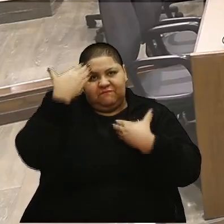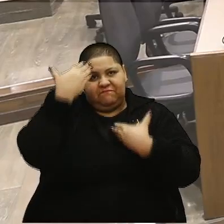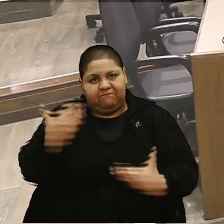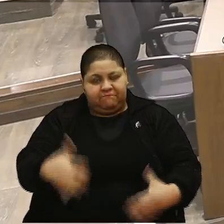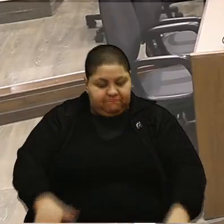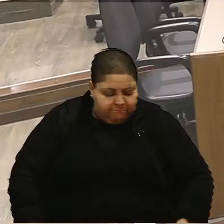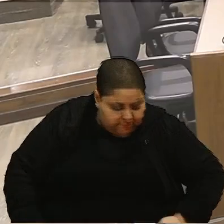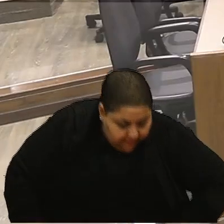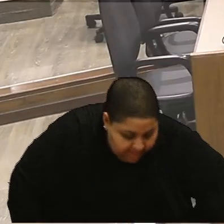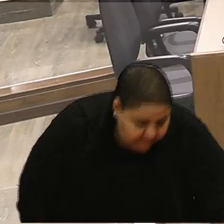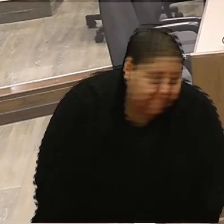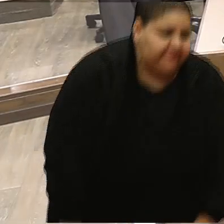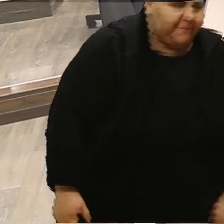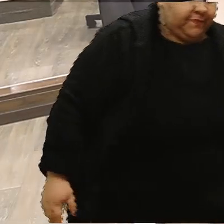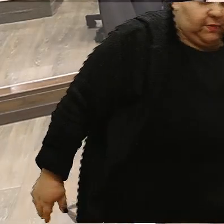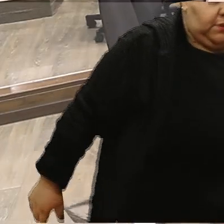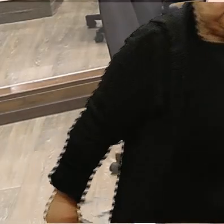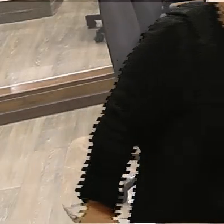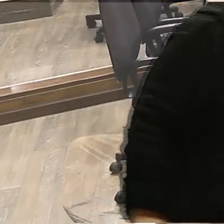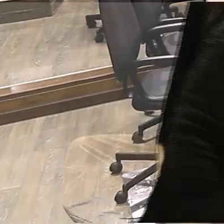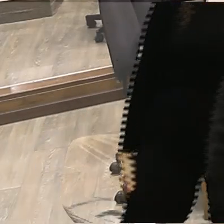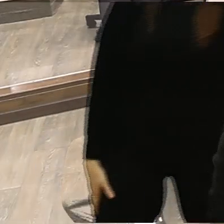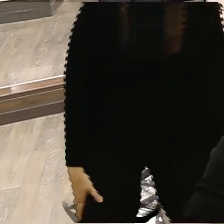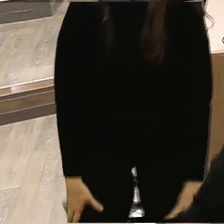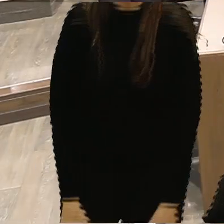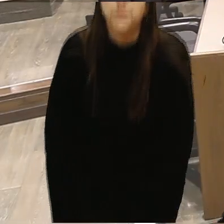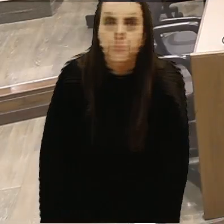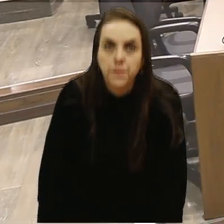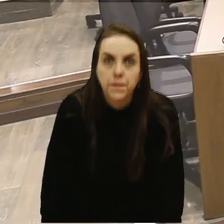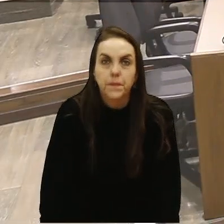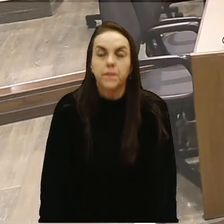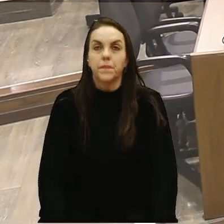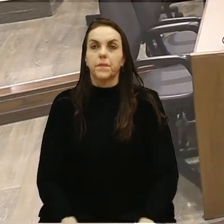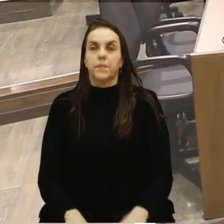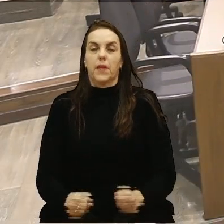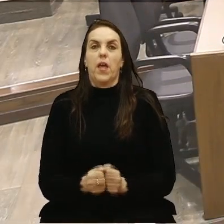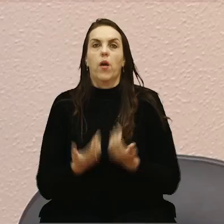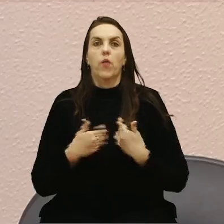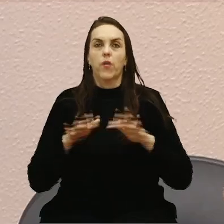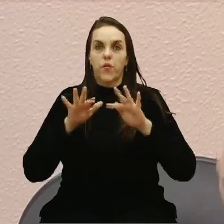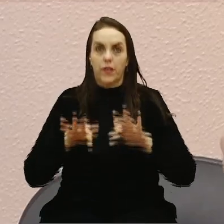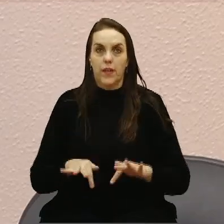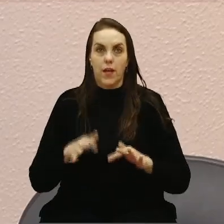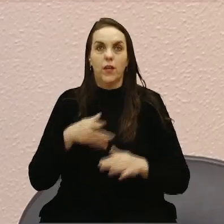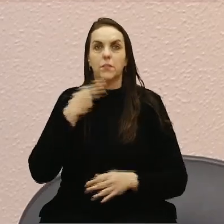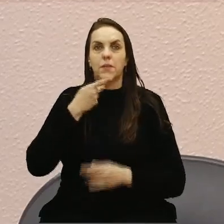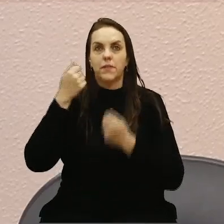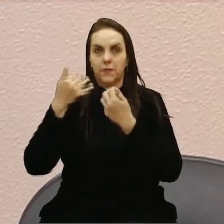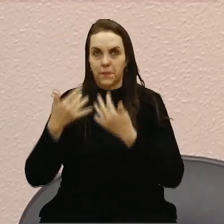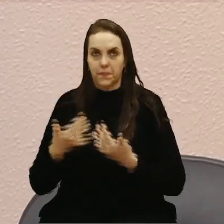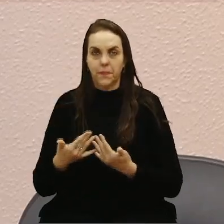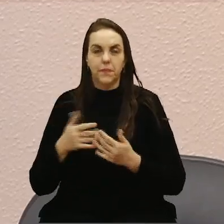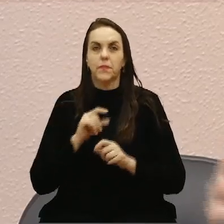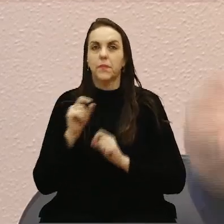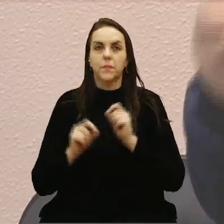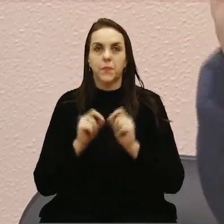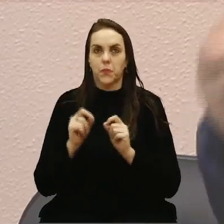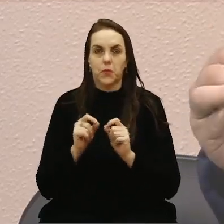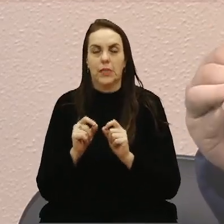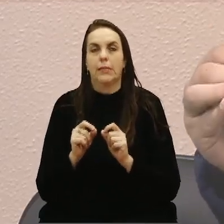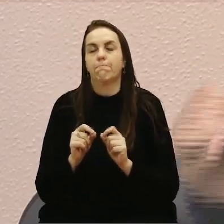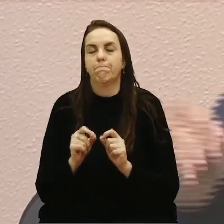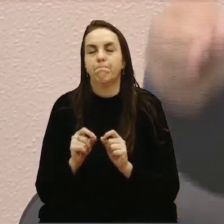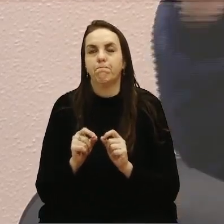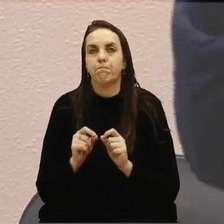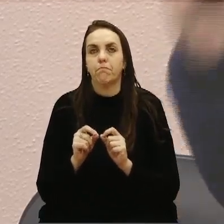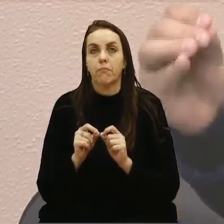Eu concluo, a vereadora Daiane. Ok. Eu concluo a minha fala destacando que está